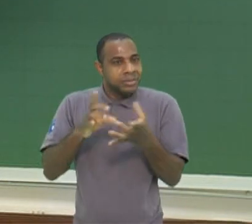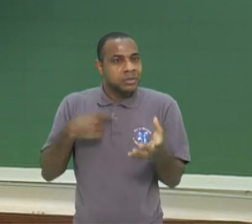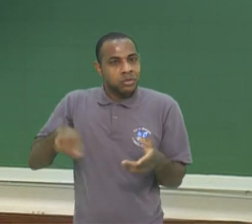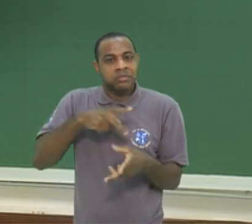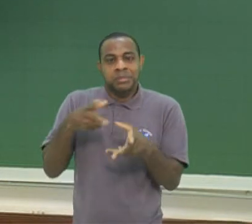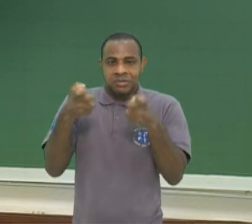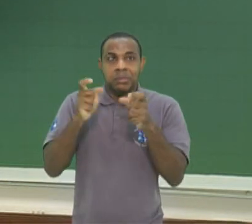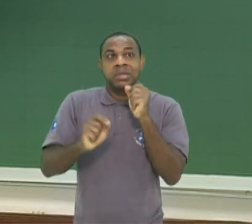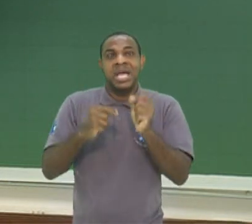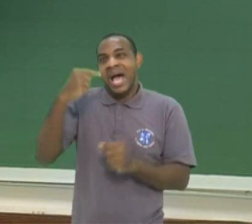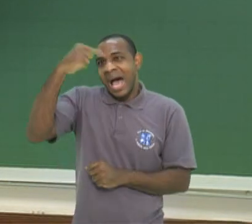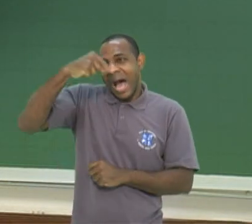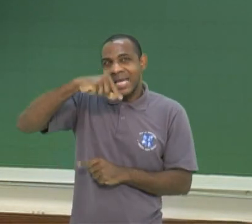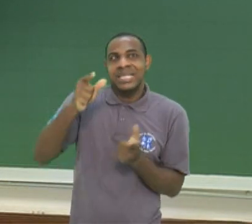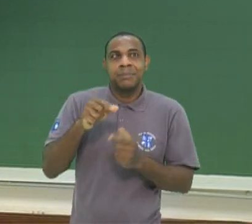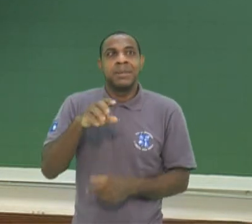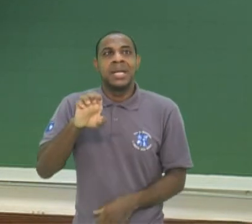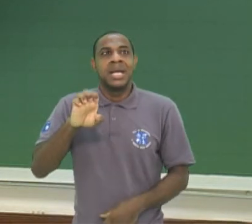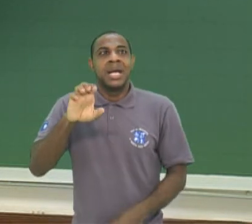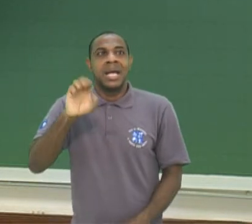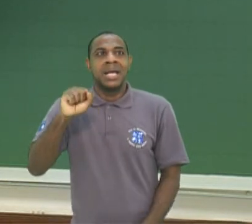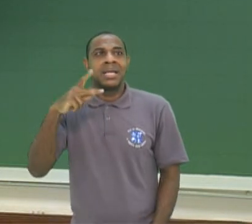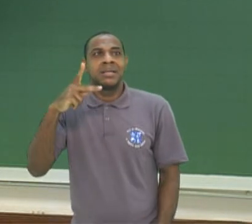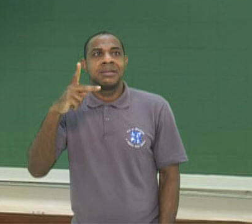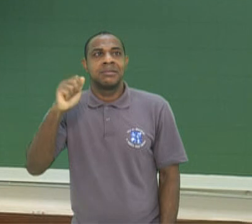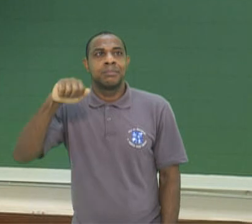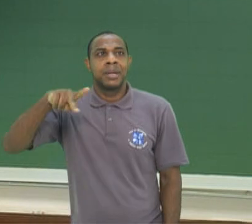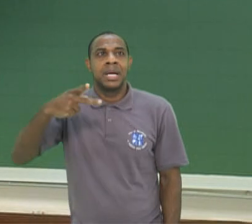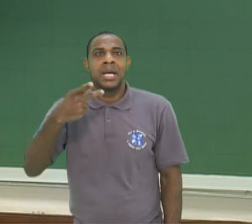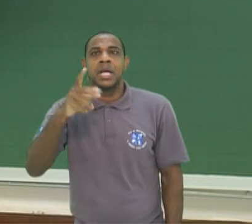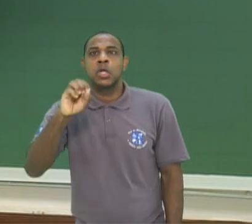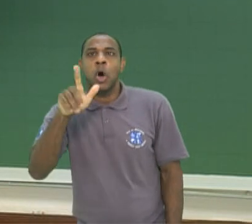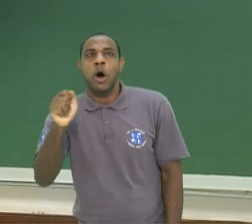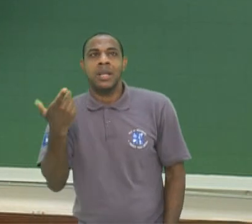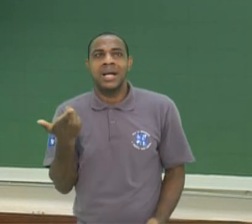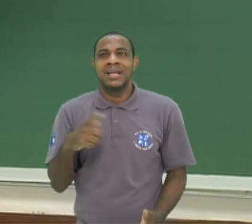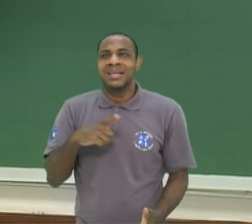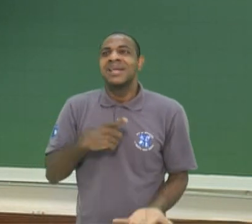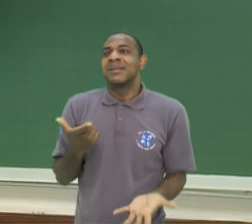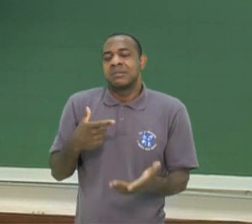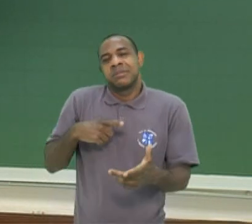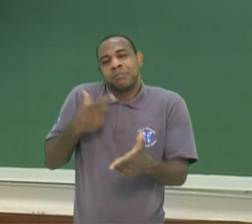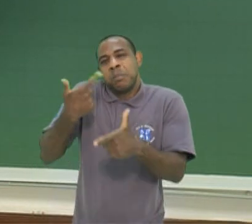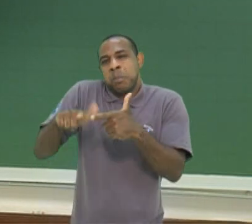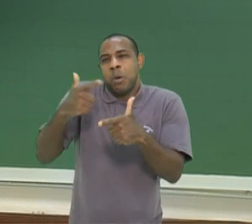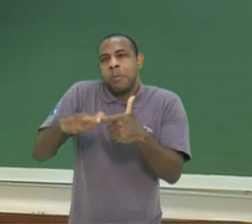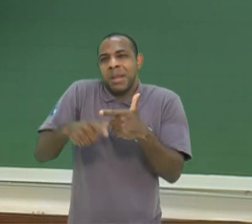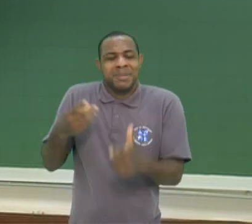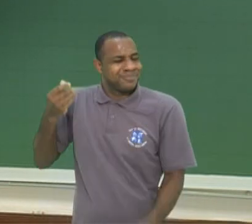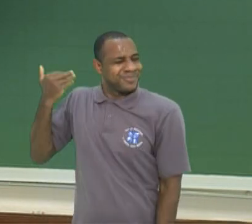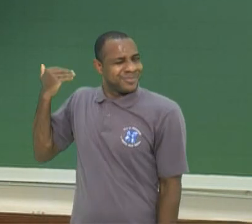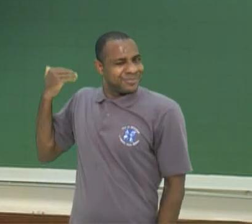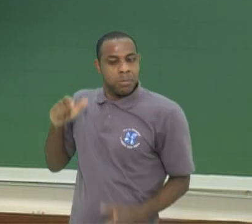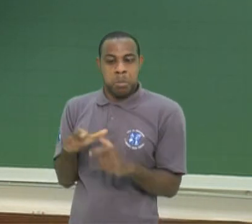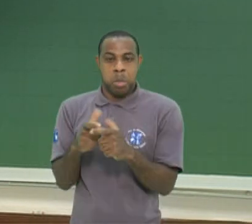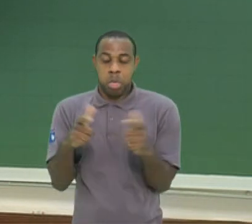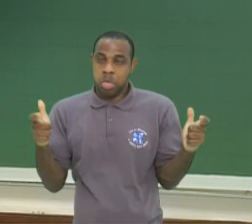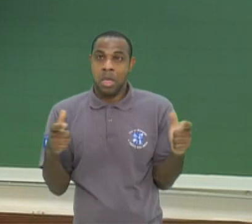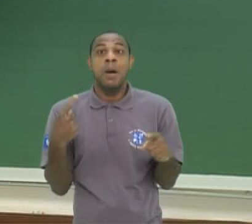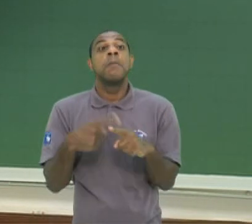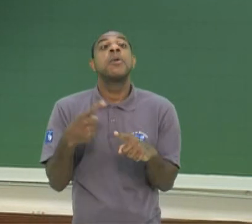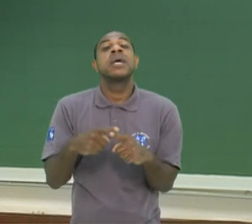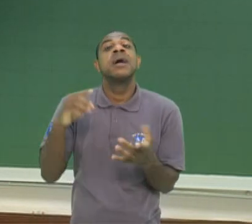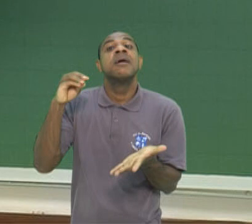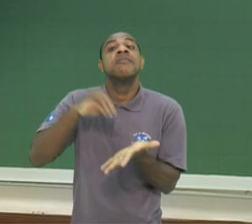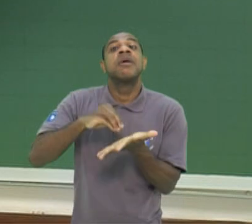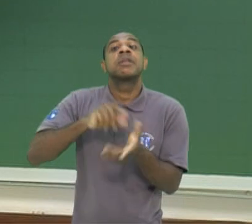gripe espanhola acabou trazendo uma consequência tão negativa para o mundo naquela época, justamente porque